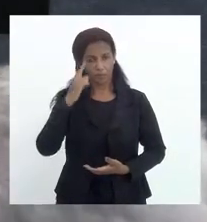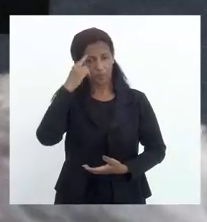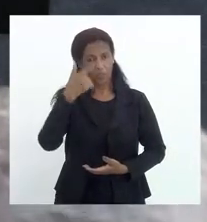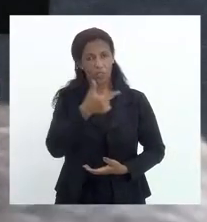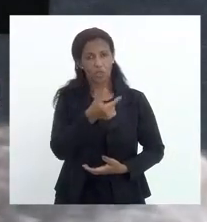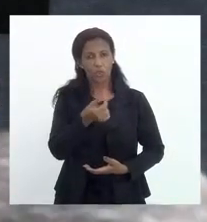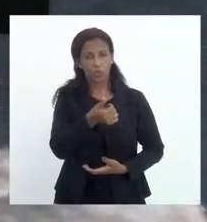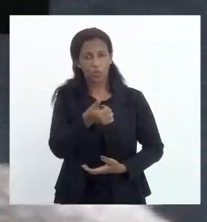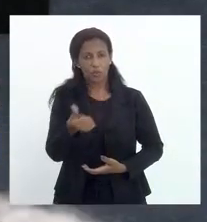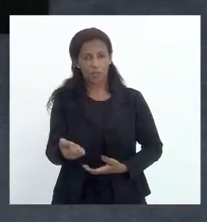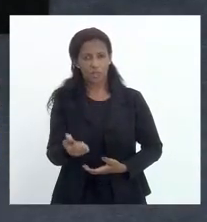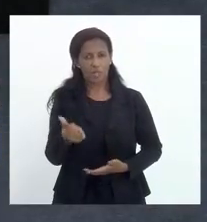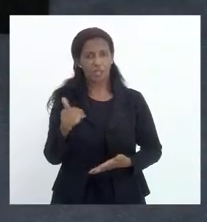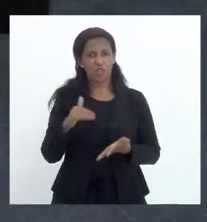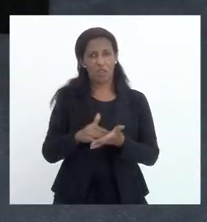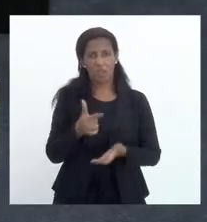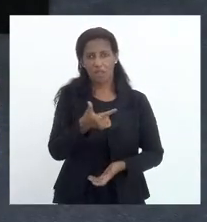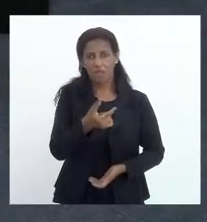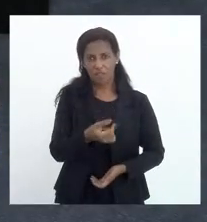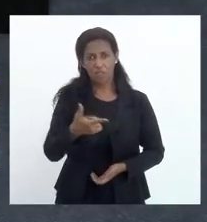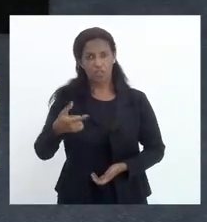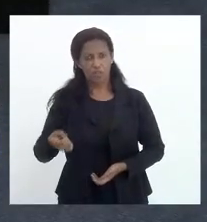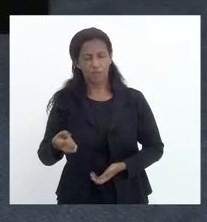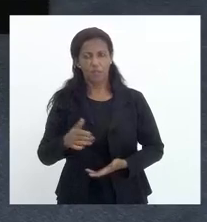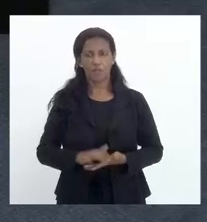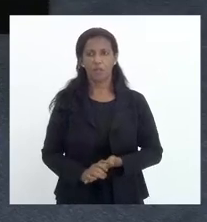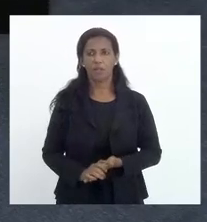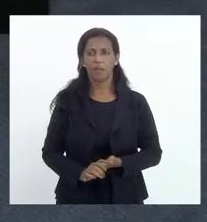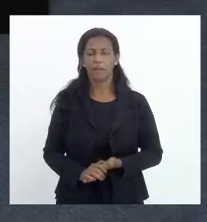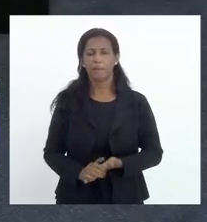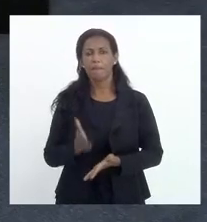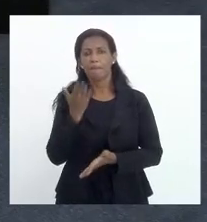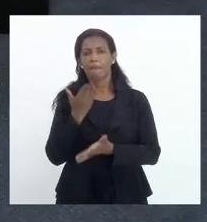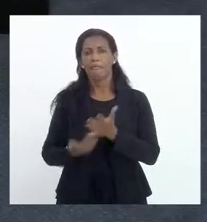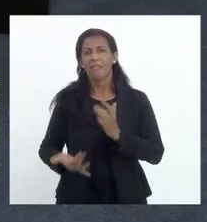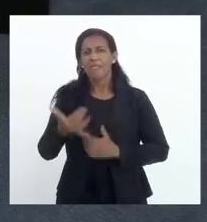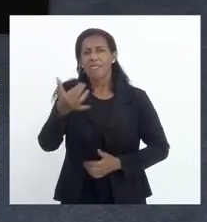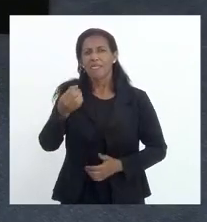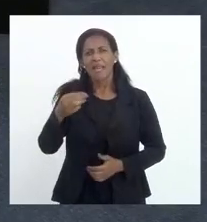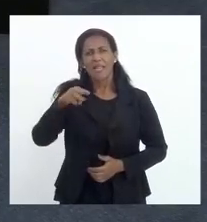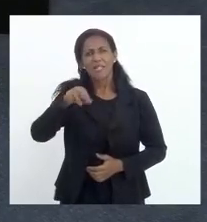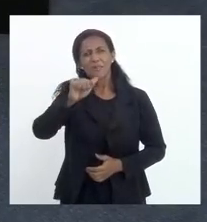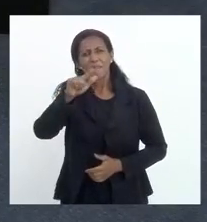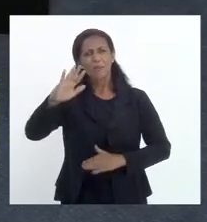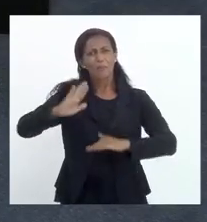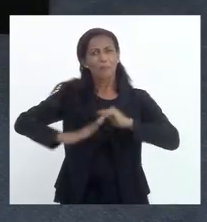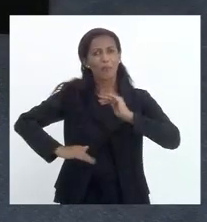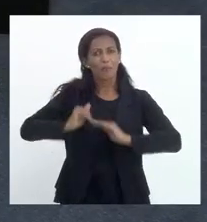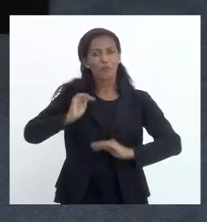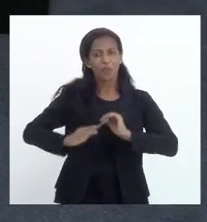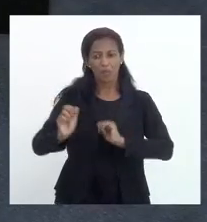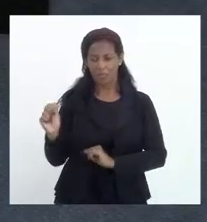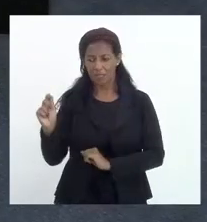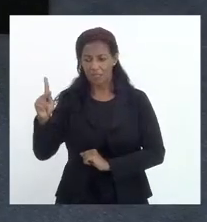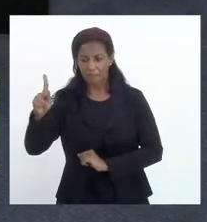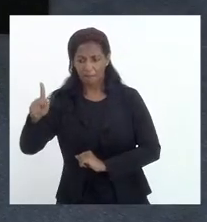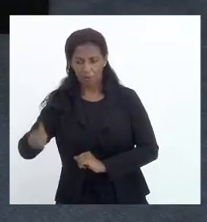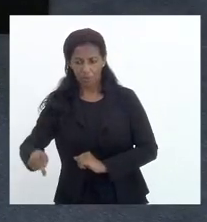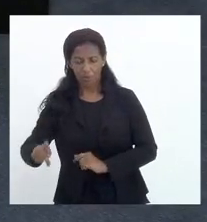2016 até 2020, a rede estadual perdeu 10 mil profissionais de educação, entre